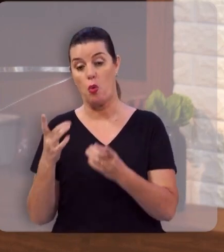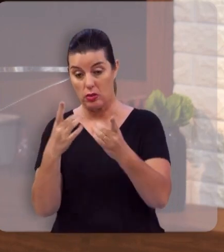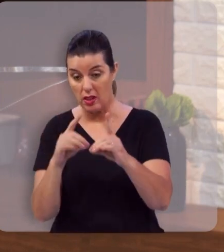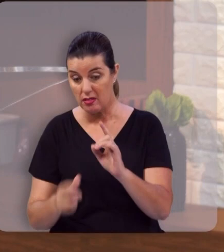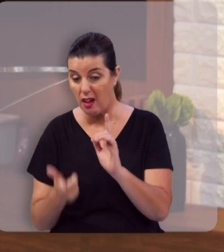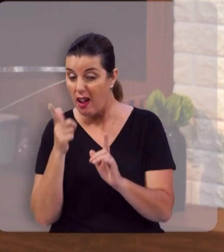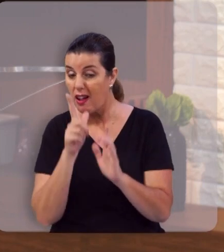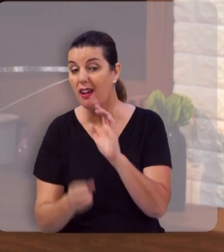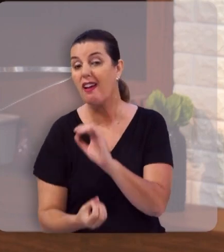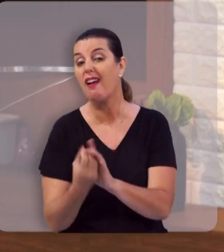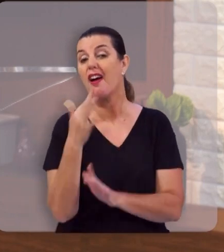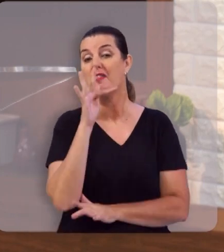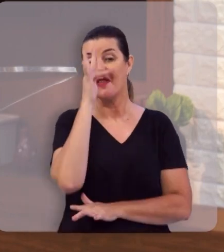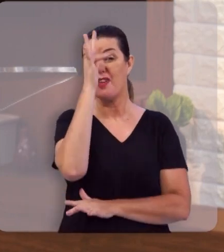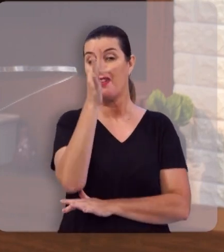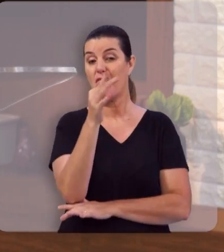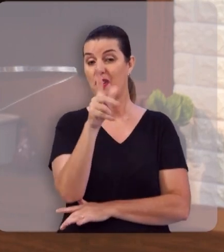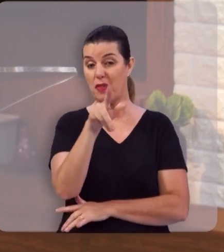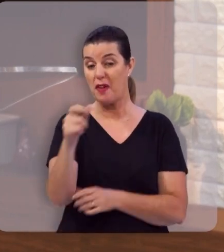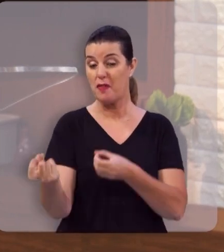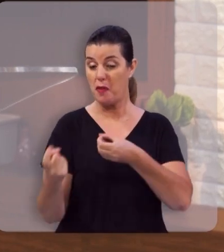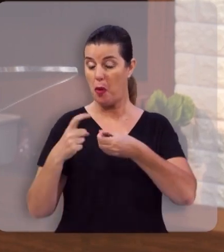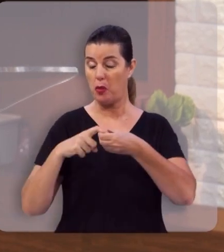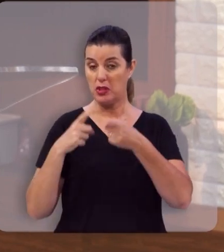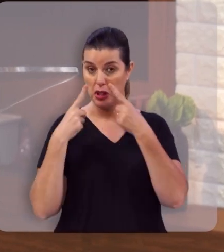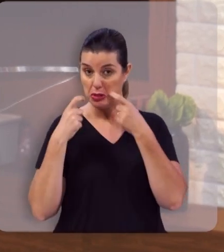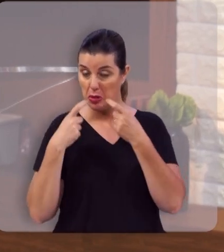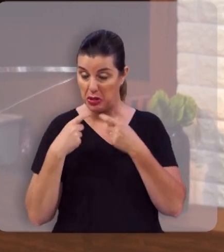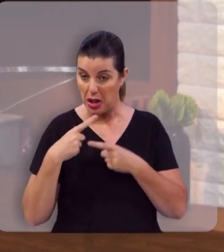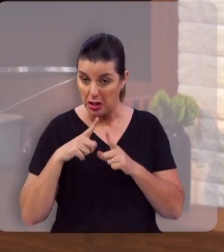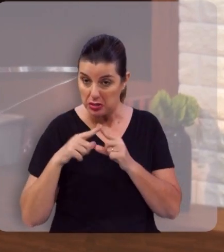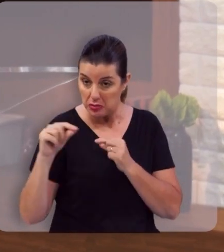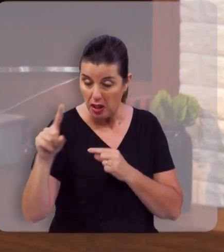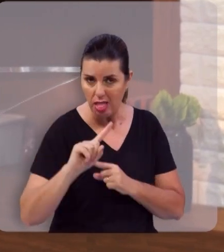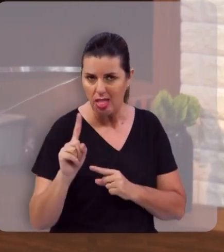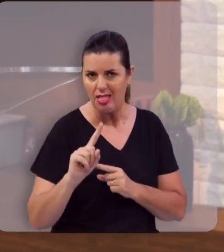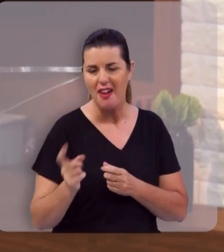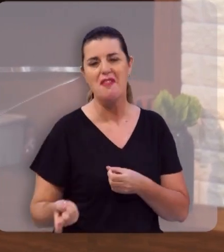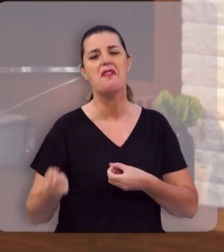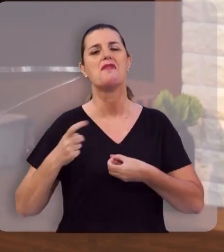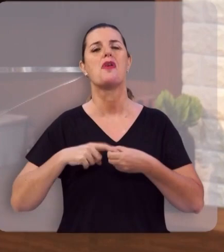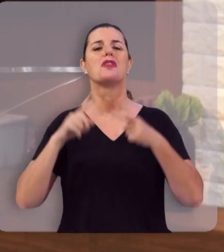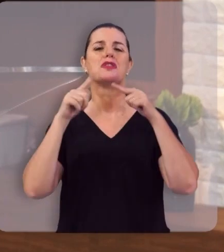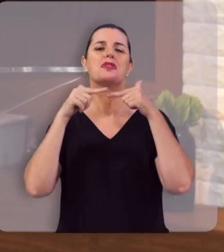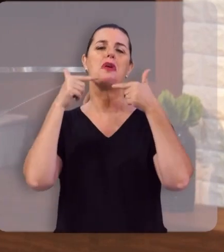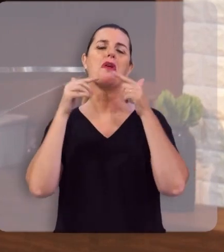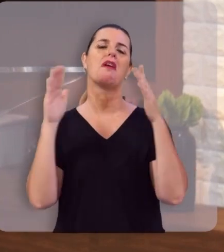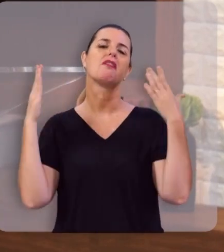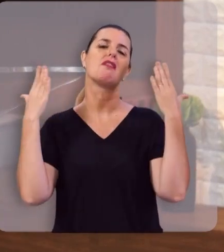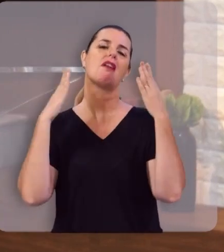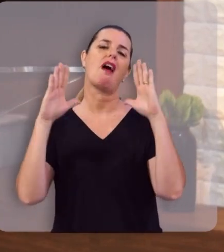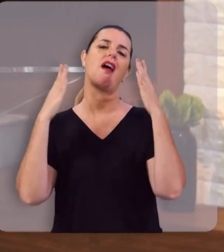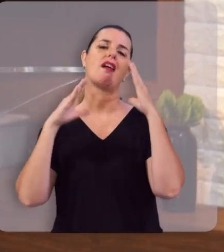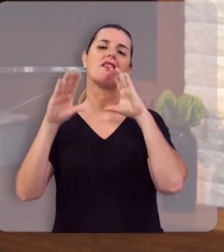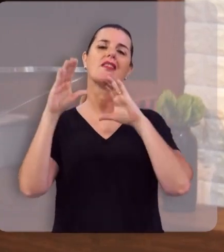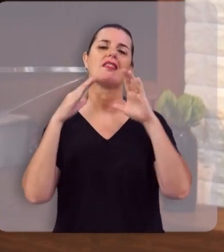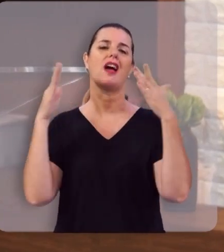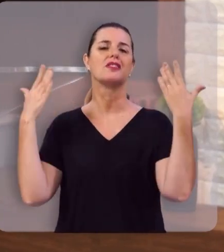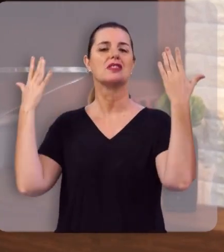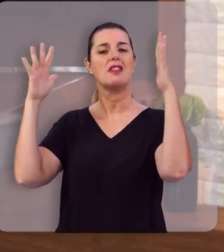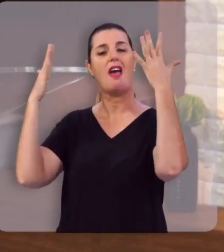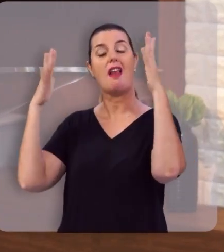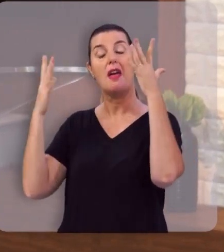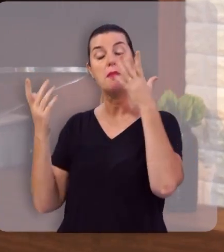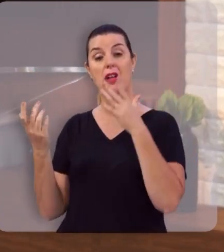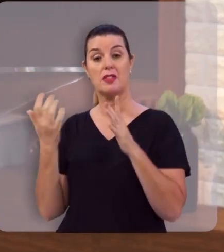florescer e você vai voltar, não chorando como saiu, você vai voltar sorrindo, cantando, celebrando, você não vai